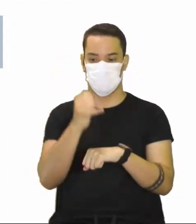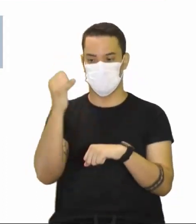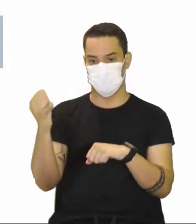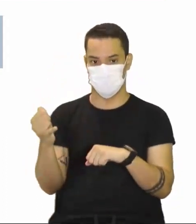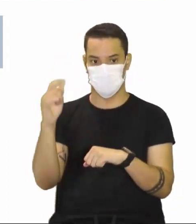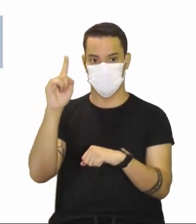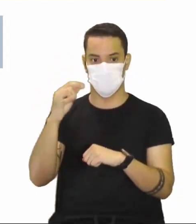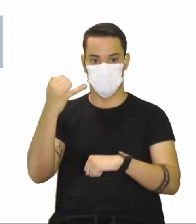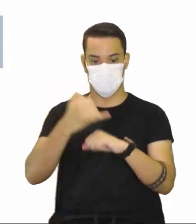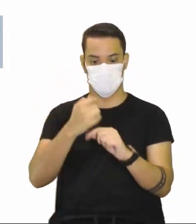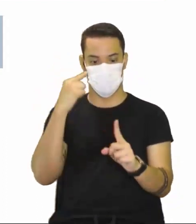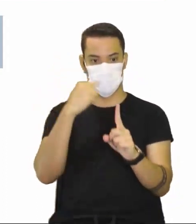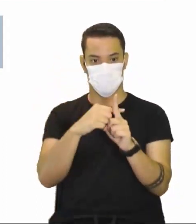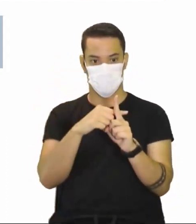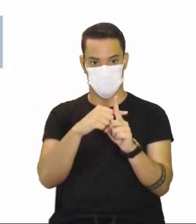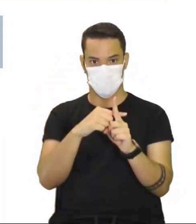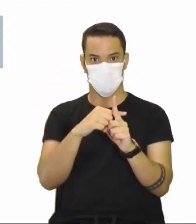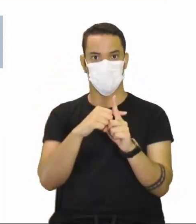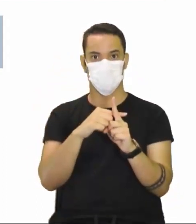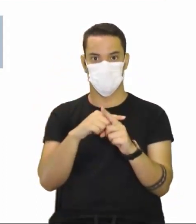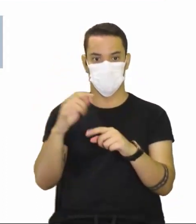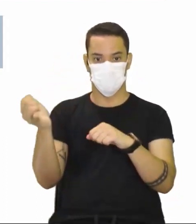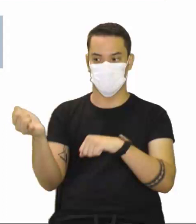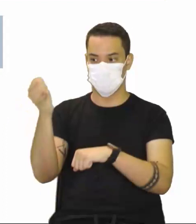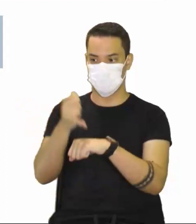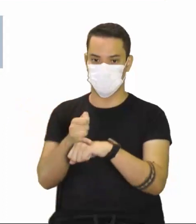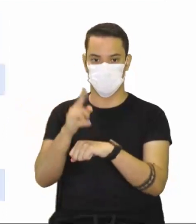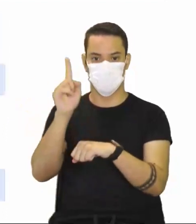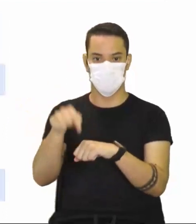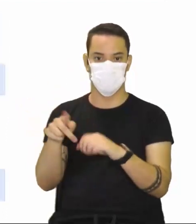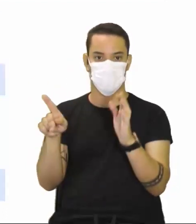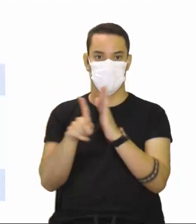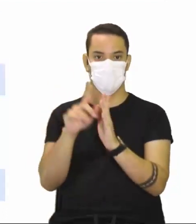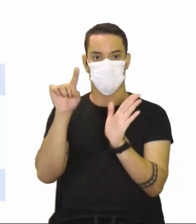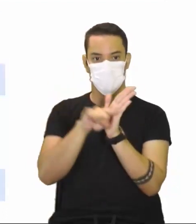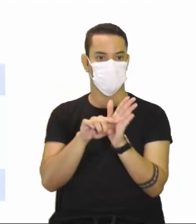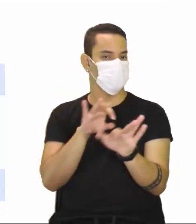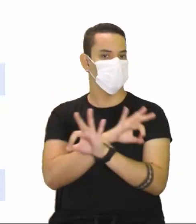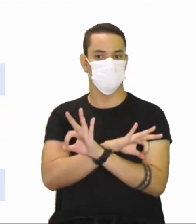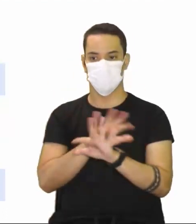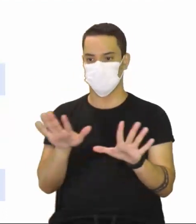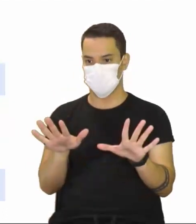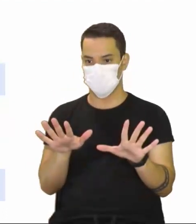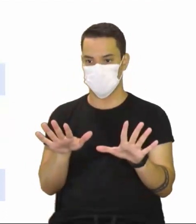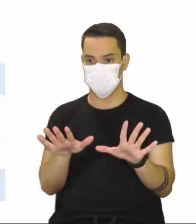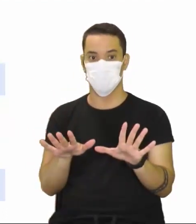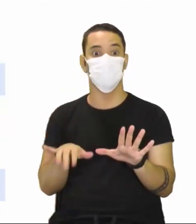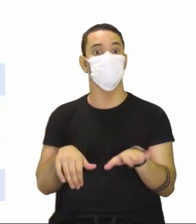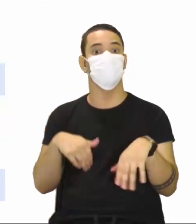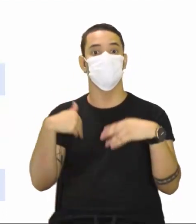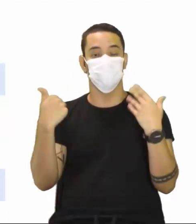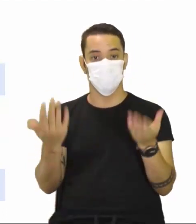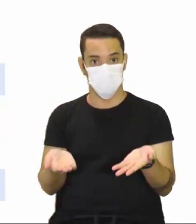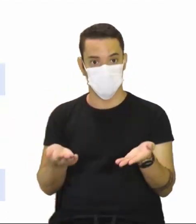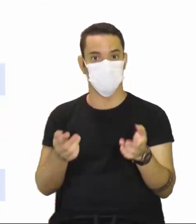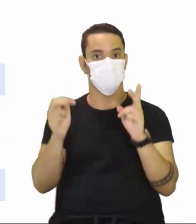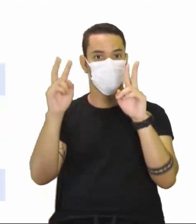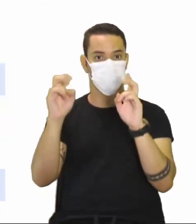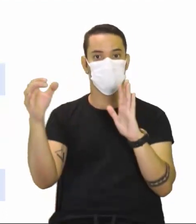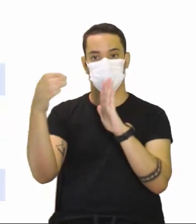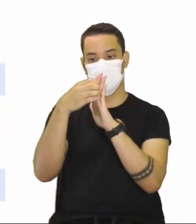íon positivo e que o ânion é o íon negativo. Com relação agora